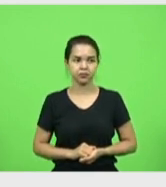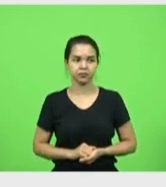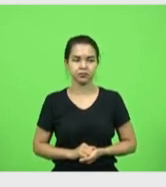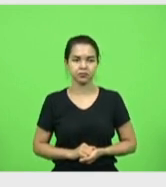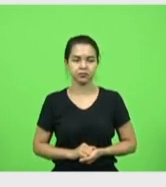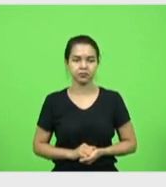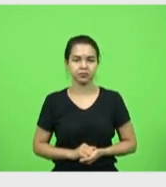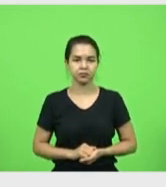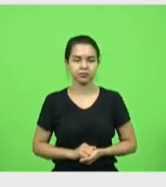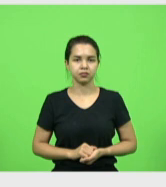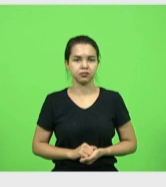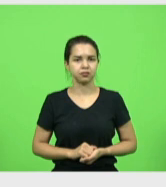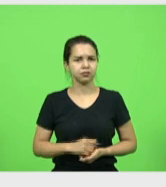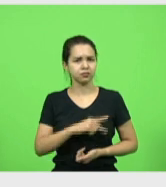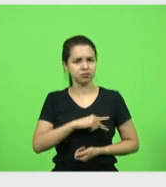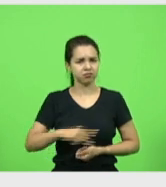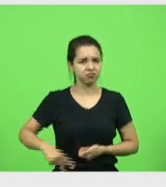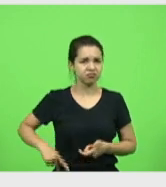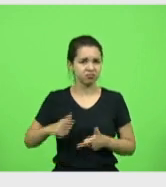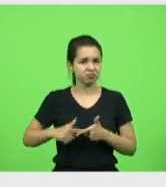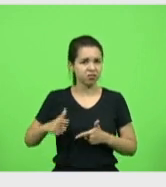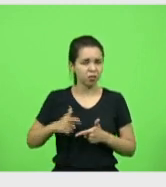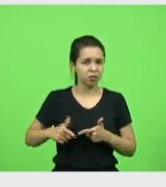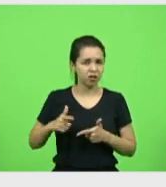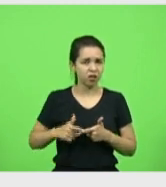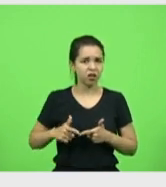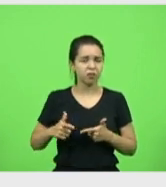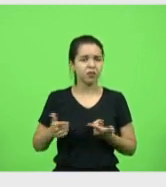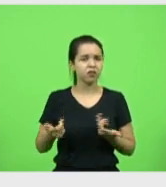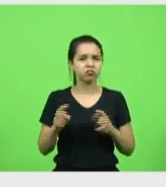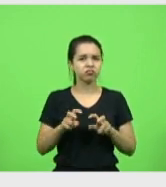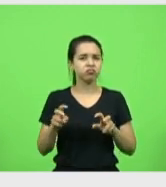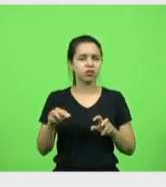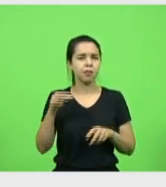Presidente, será que não tem algum problema no sistema? Porque a deputada Marlene, ela acabou de se